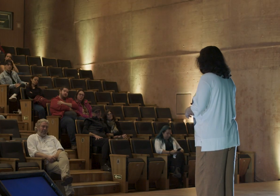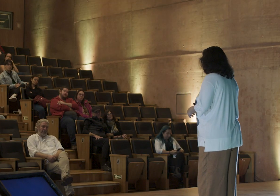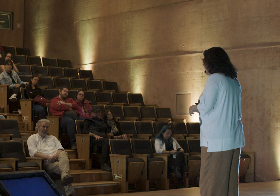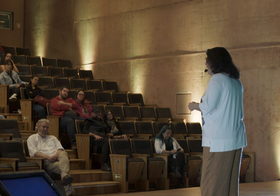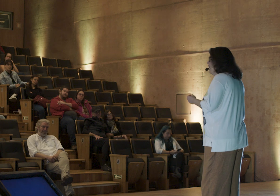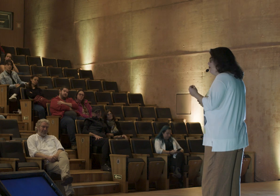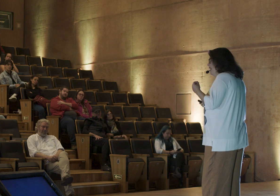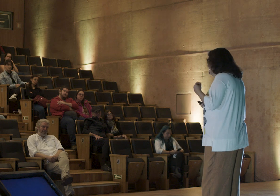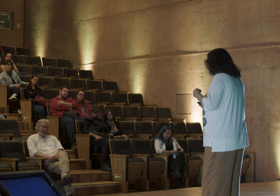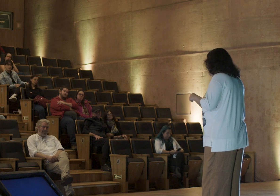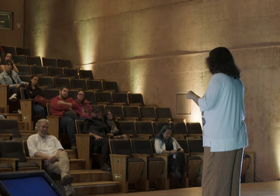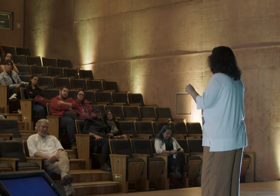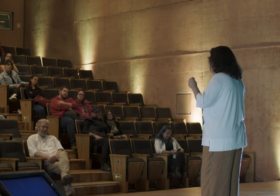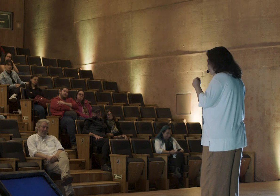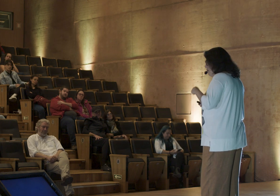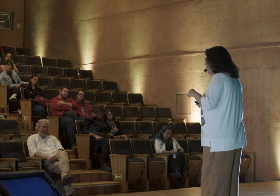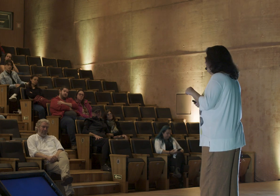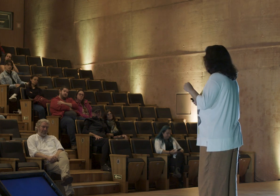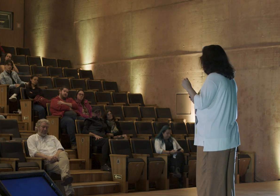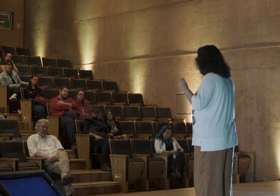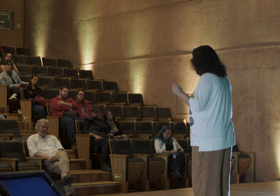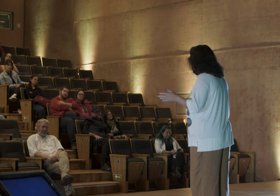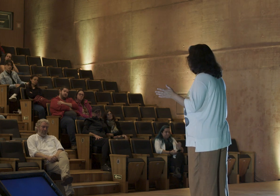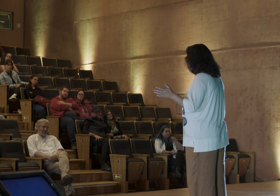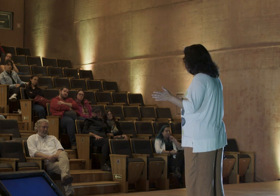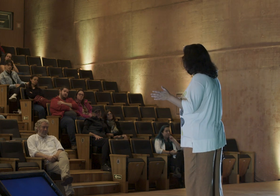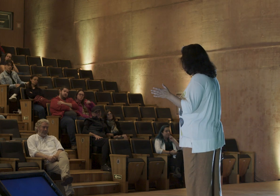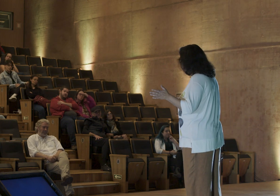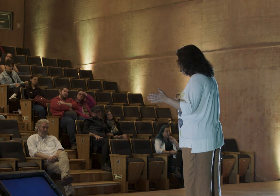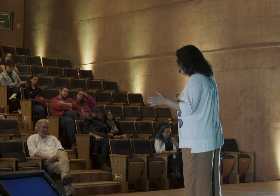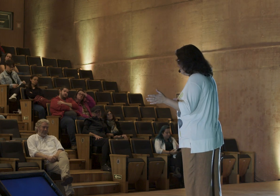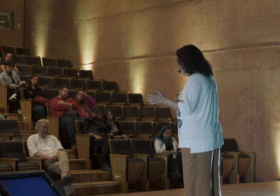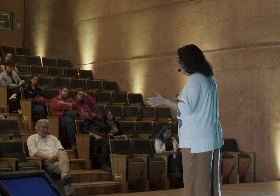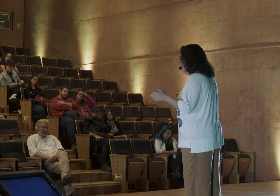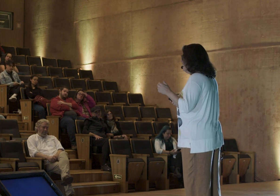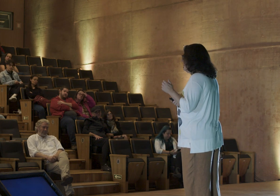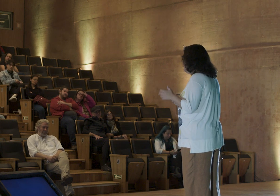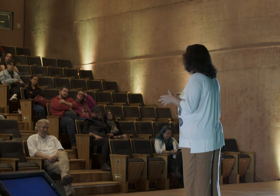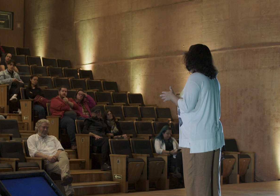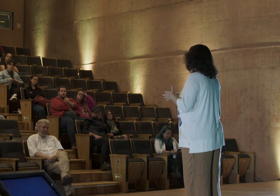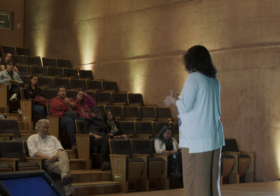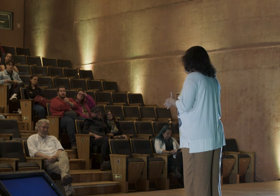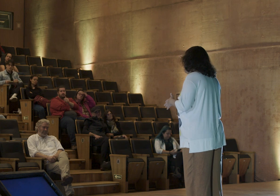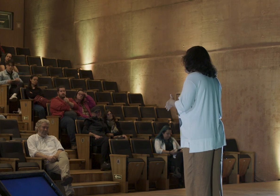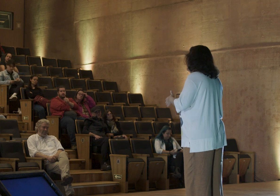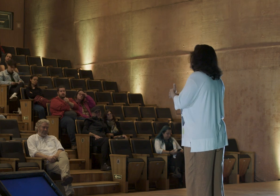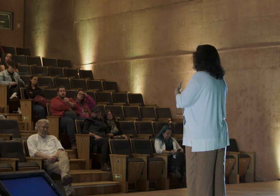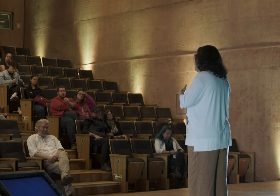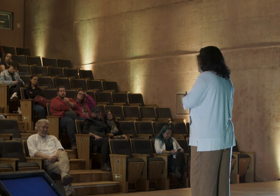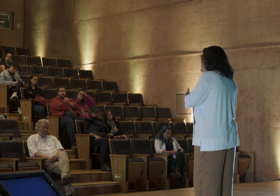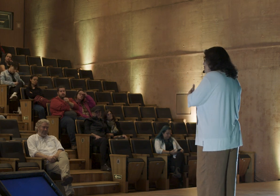proposta aqui é aprender, por meio da materialidade de alguns móveis, as